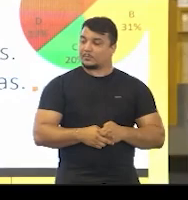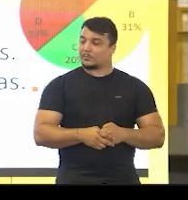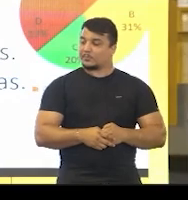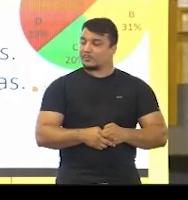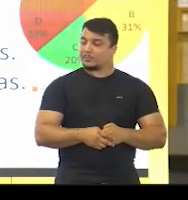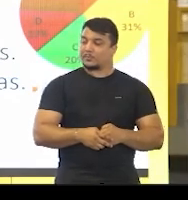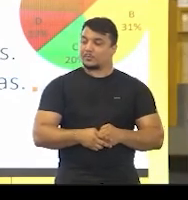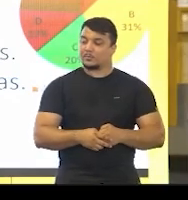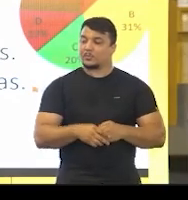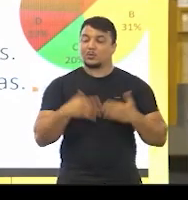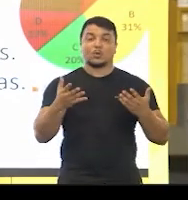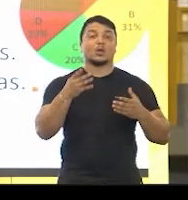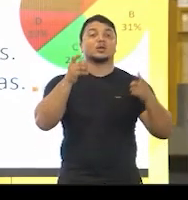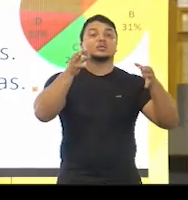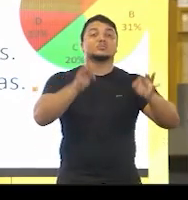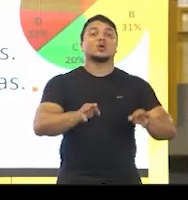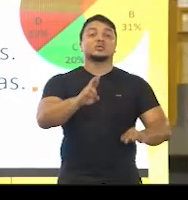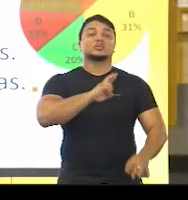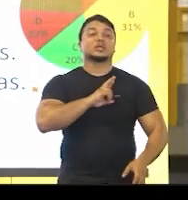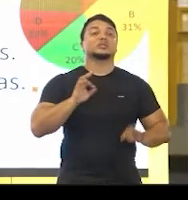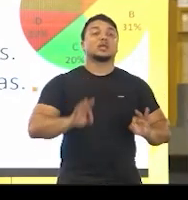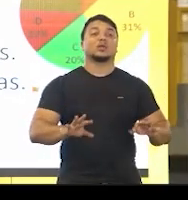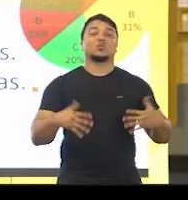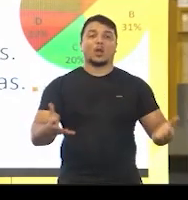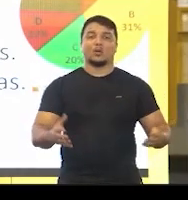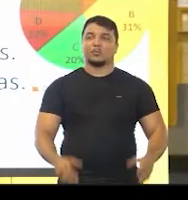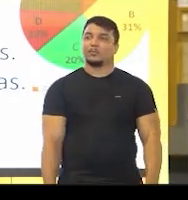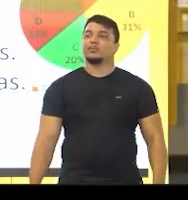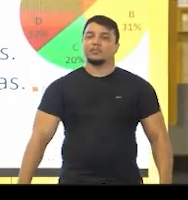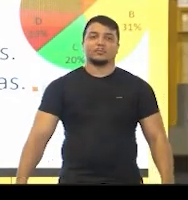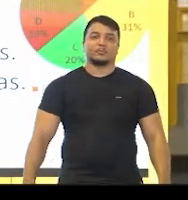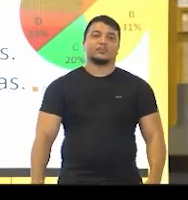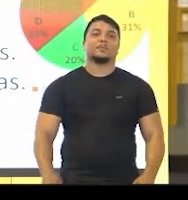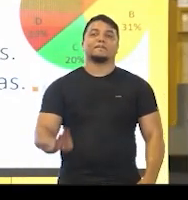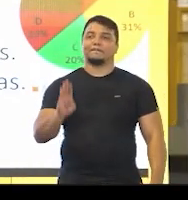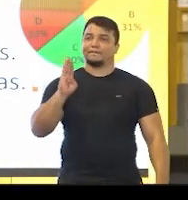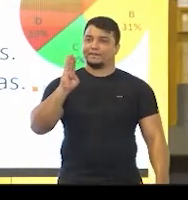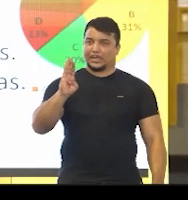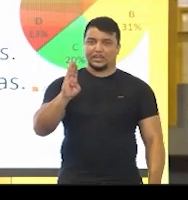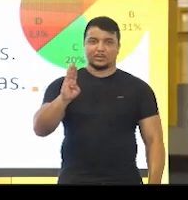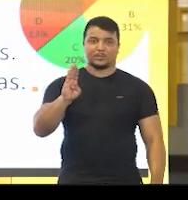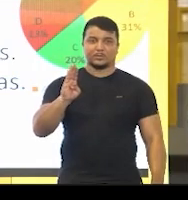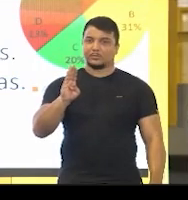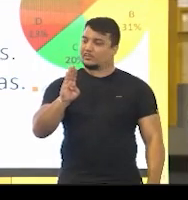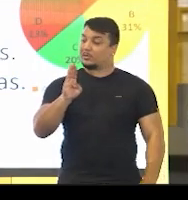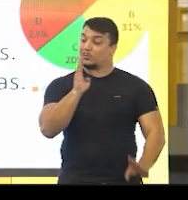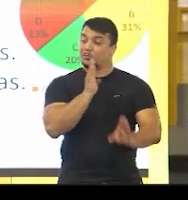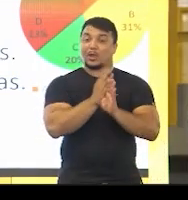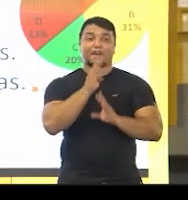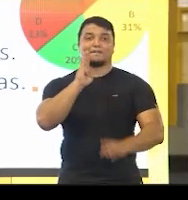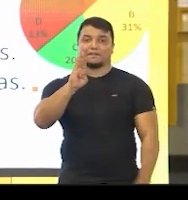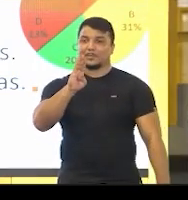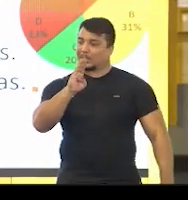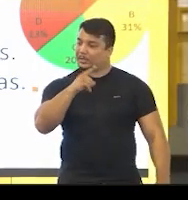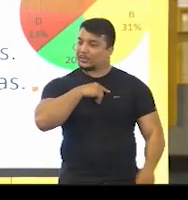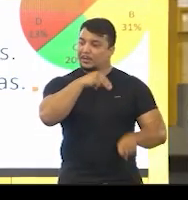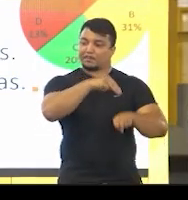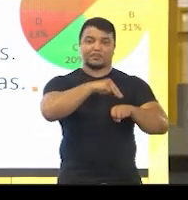nessa questão? Letra de beijinho. B